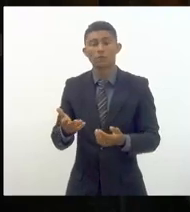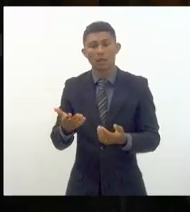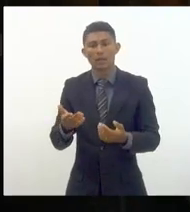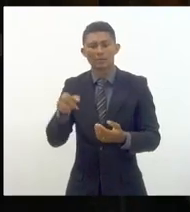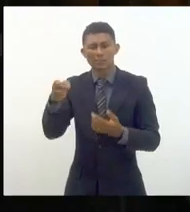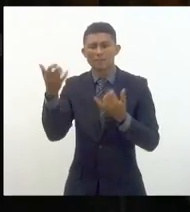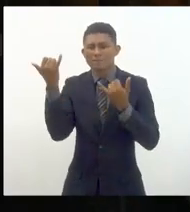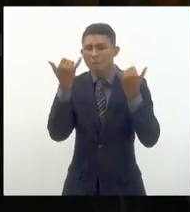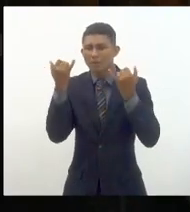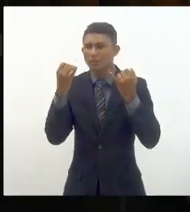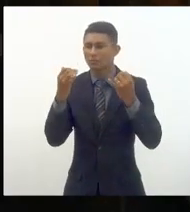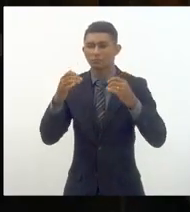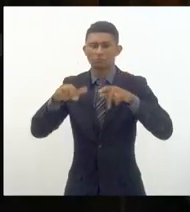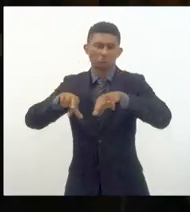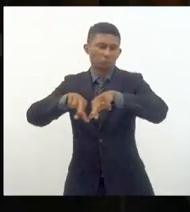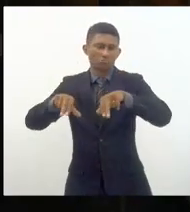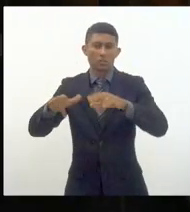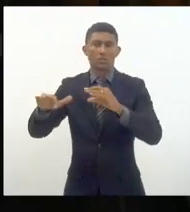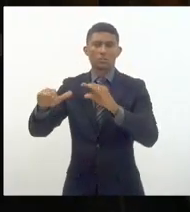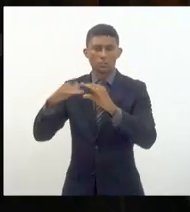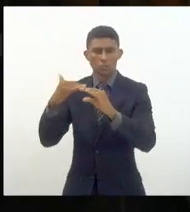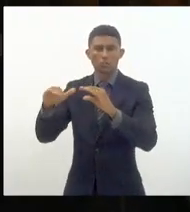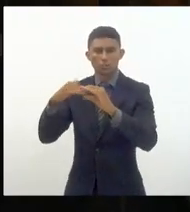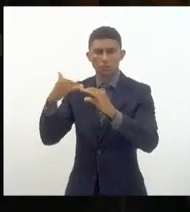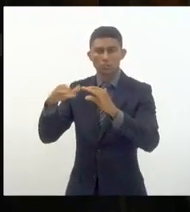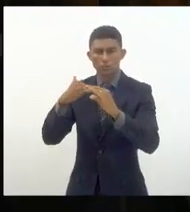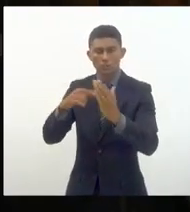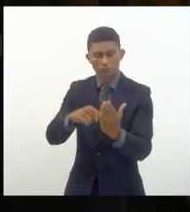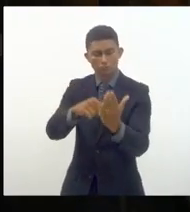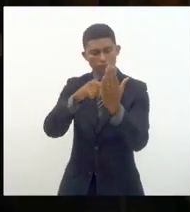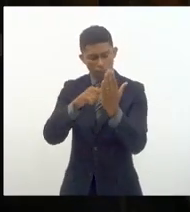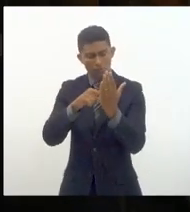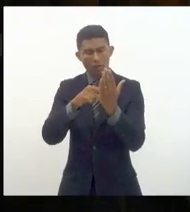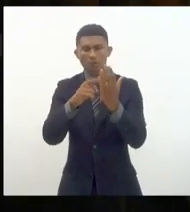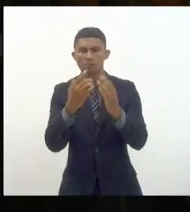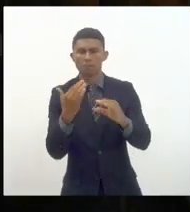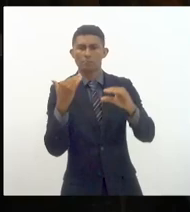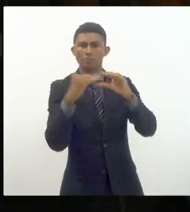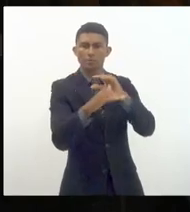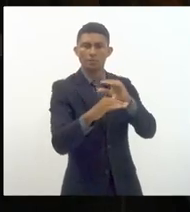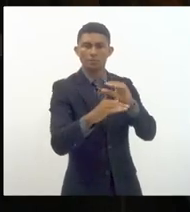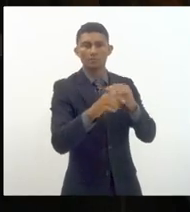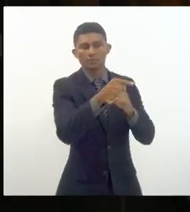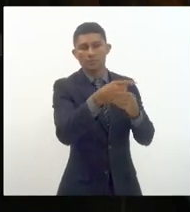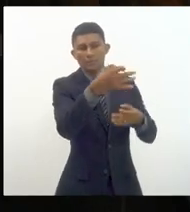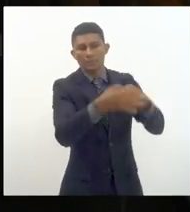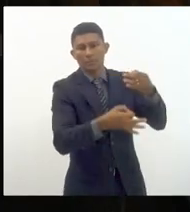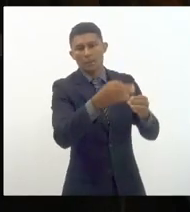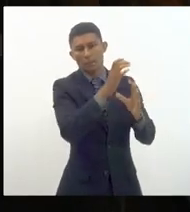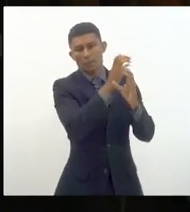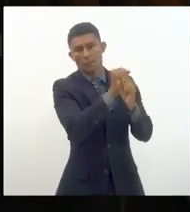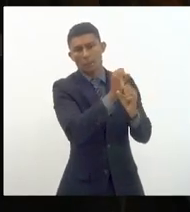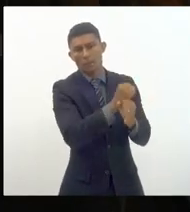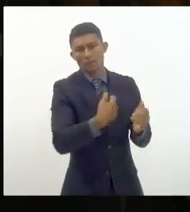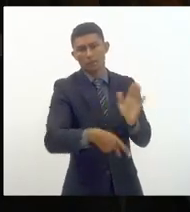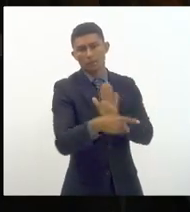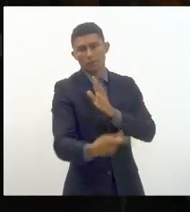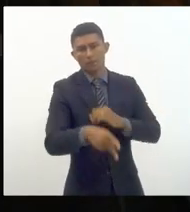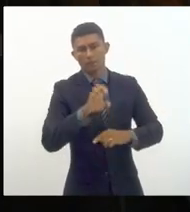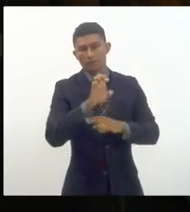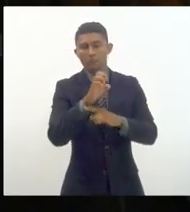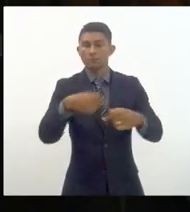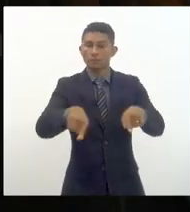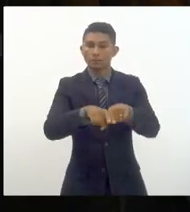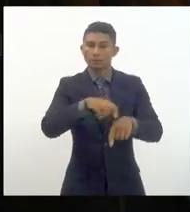material quando aquele estiver ao Tribunal de Contas do Estado e ao Ministério